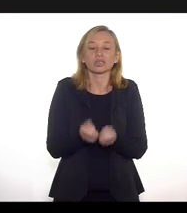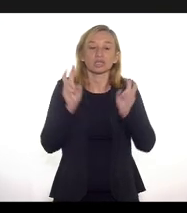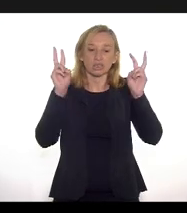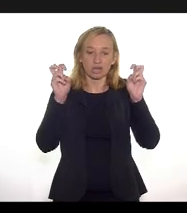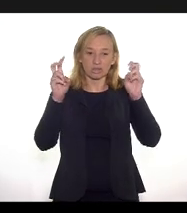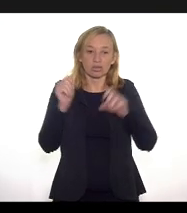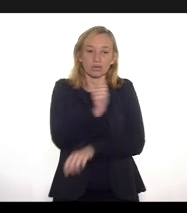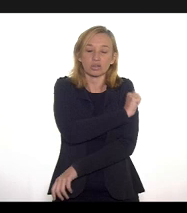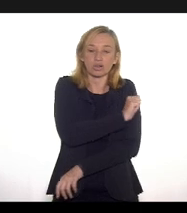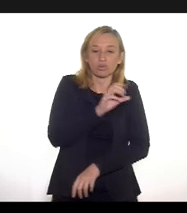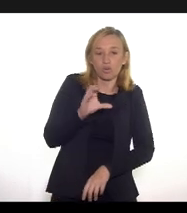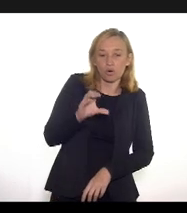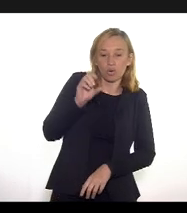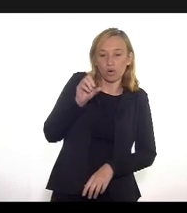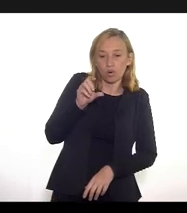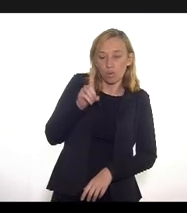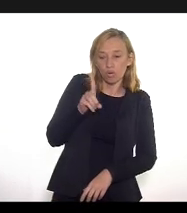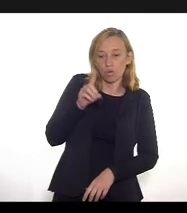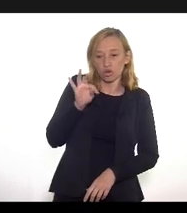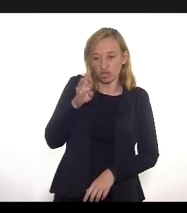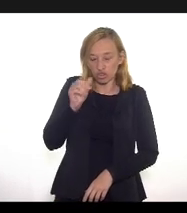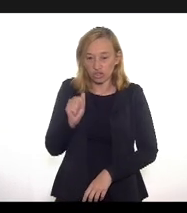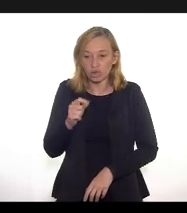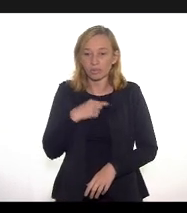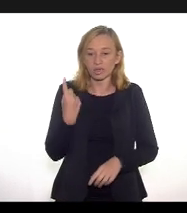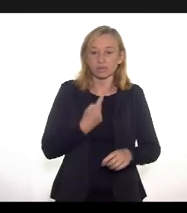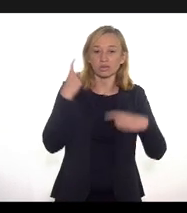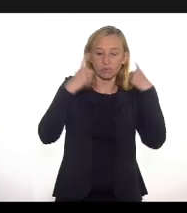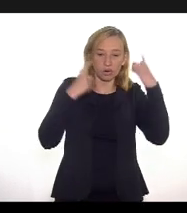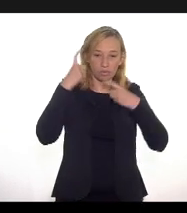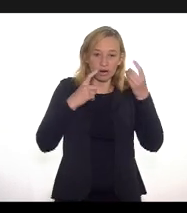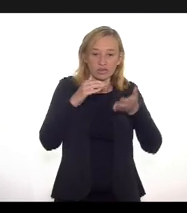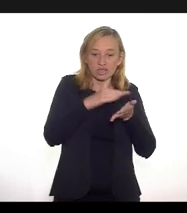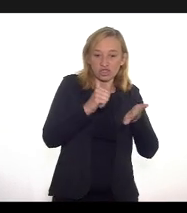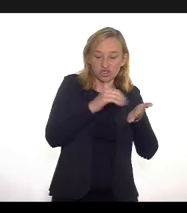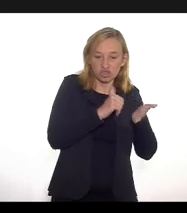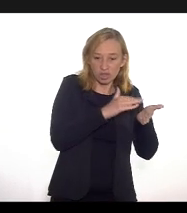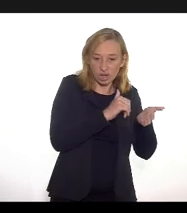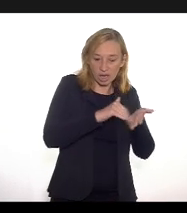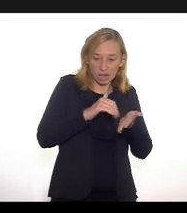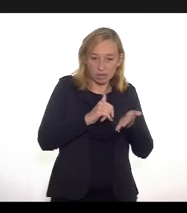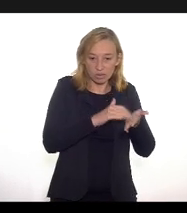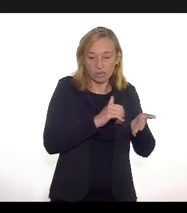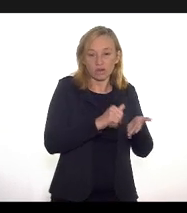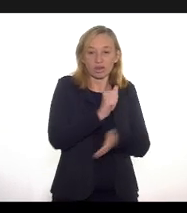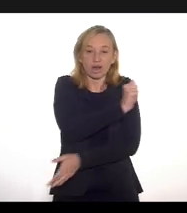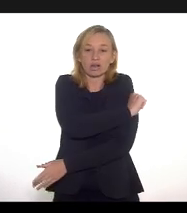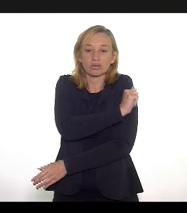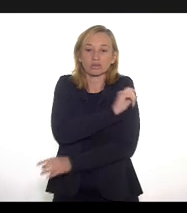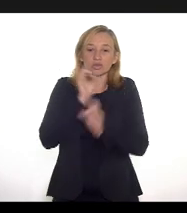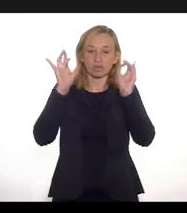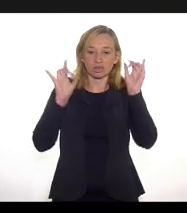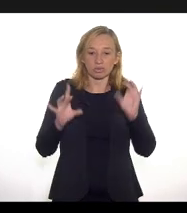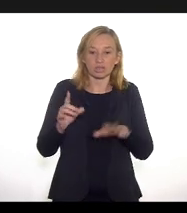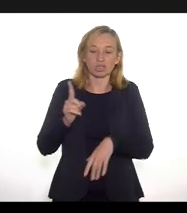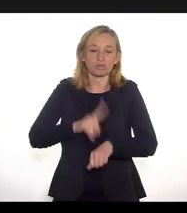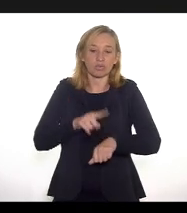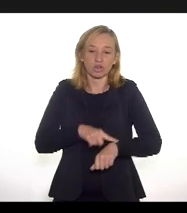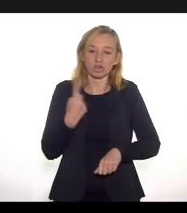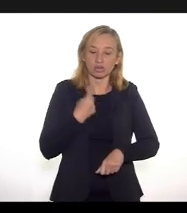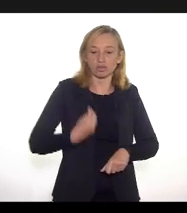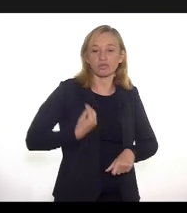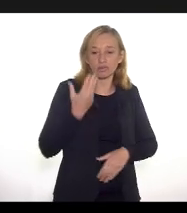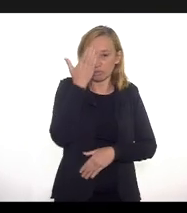dos alunos cotistas, que para a gente é muito preocupante ver corte de bolsas, especialmente nesse momento que a gente está vivendo.